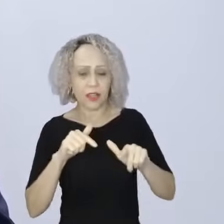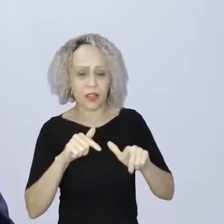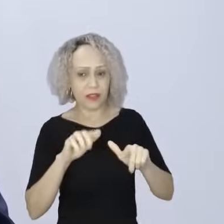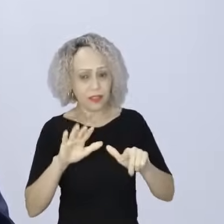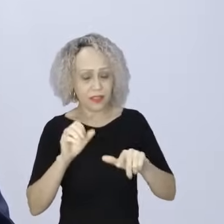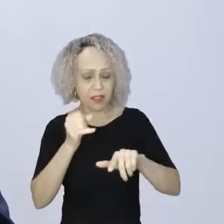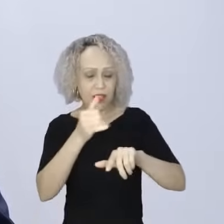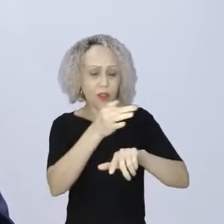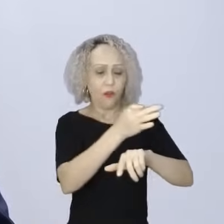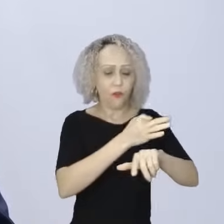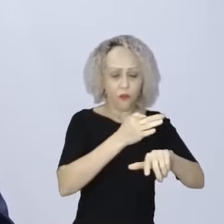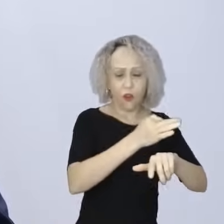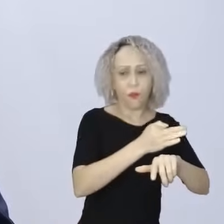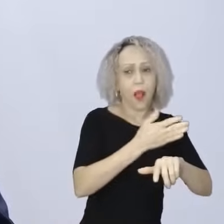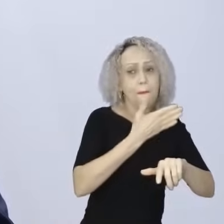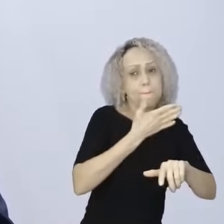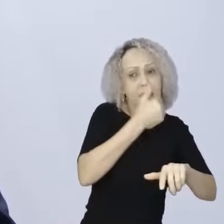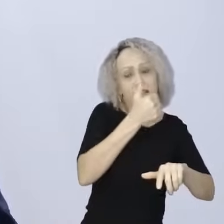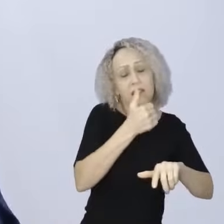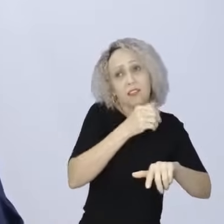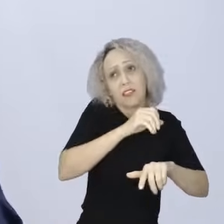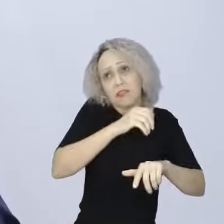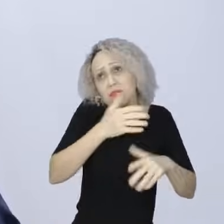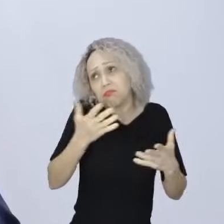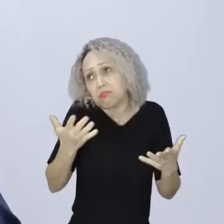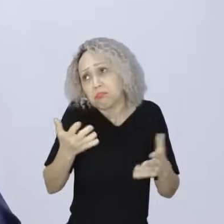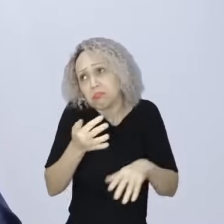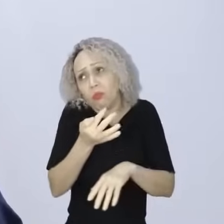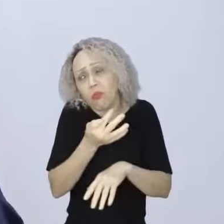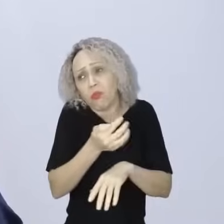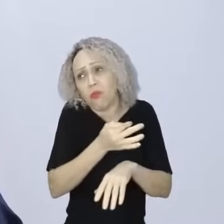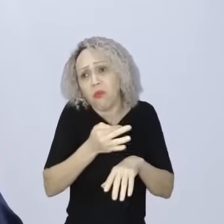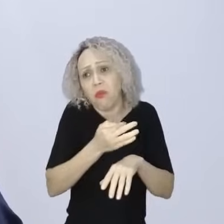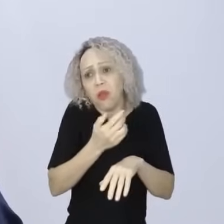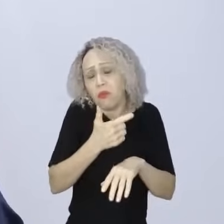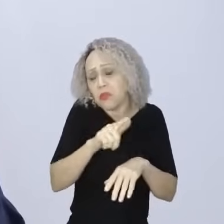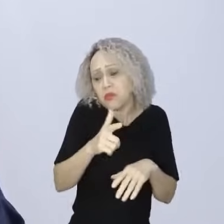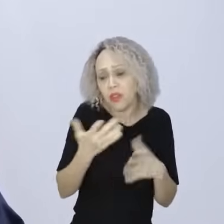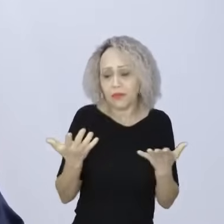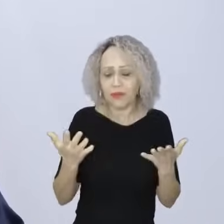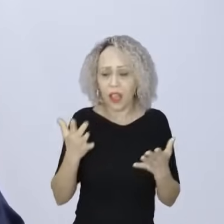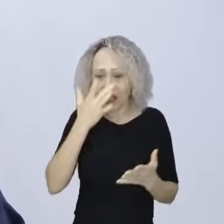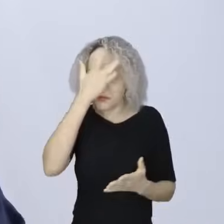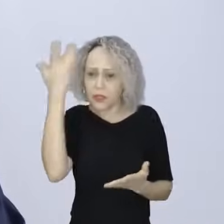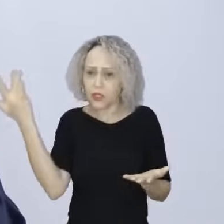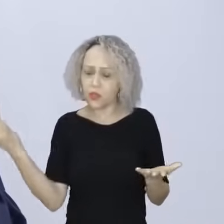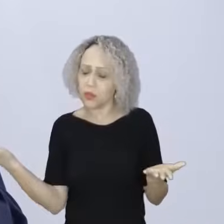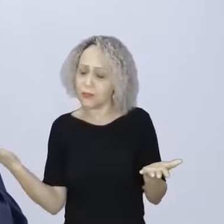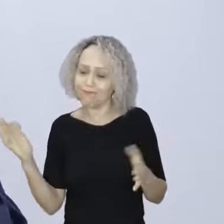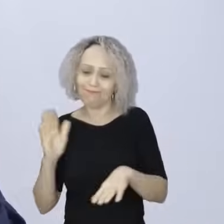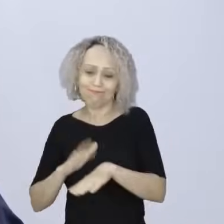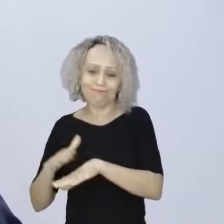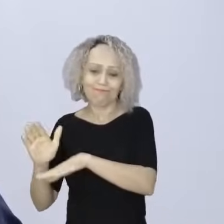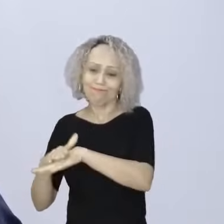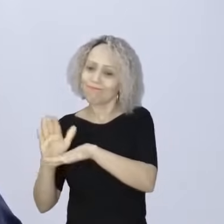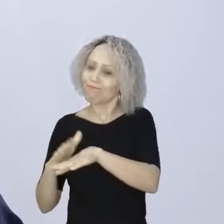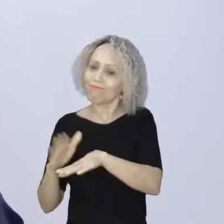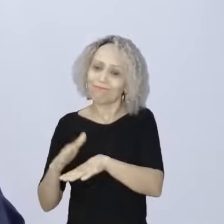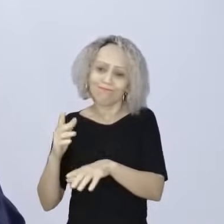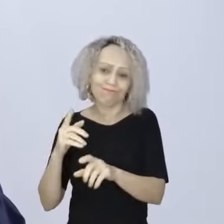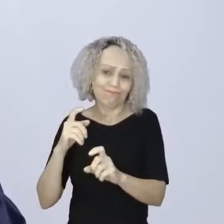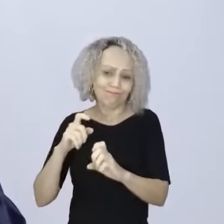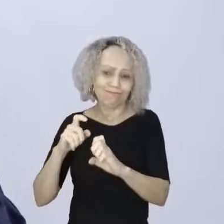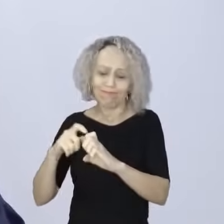melhor. Se não for, as pessoas vão se virar. Então, o nosso papel é tentar organizar para aumentar o número de emprego